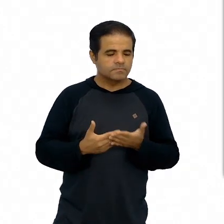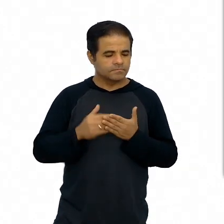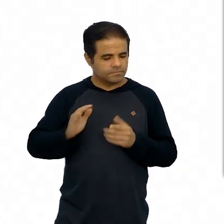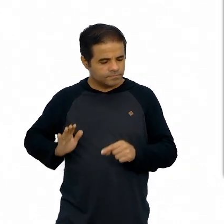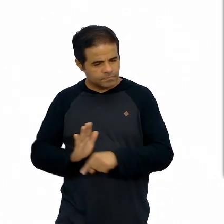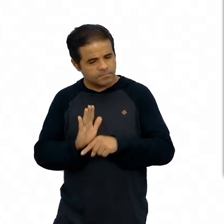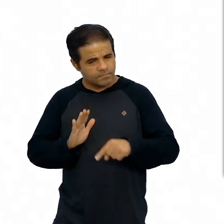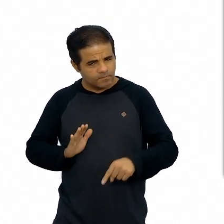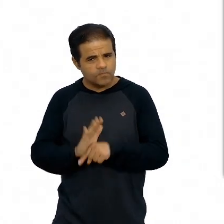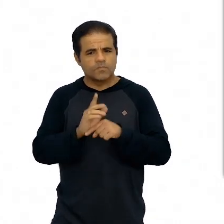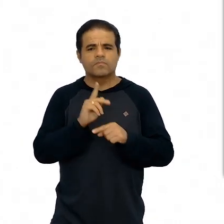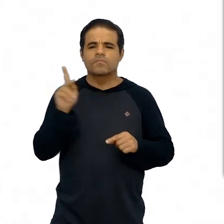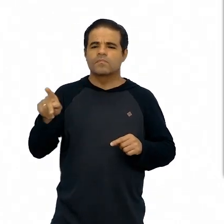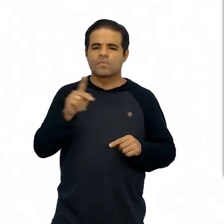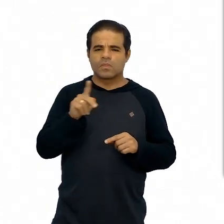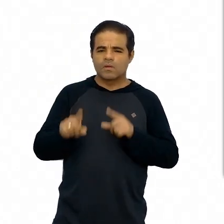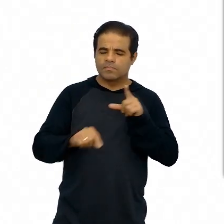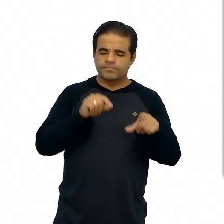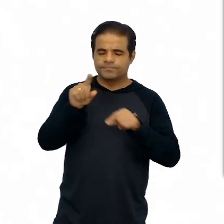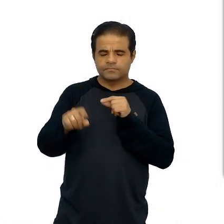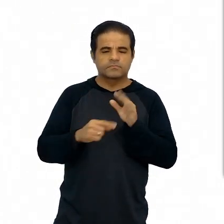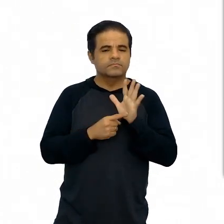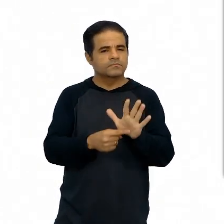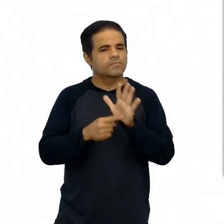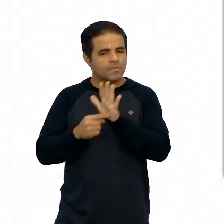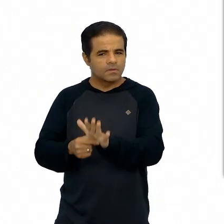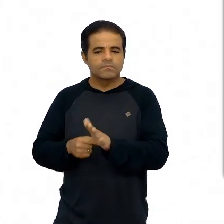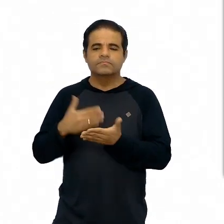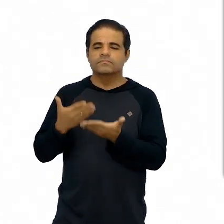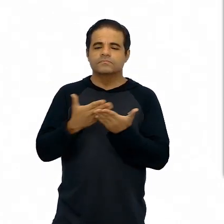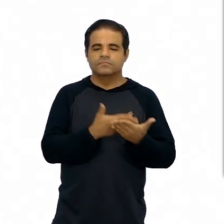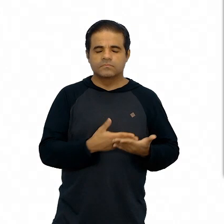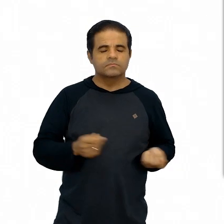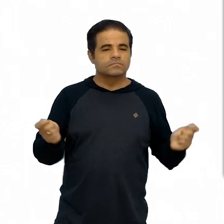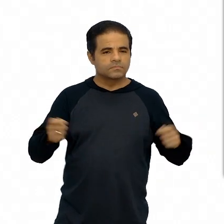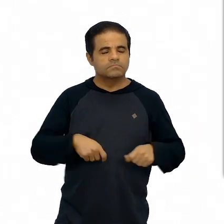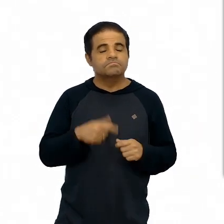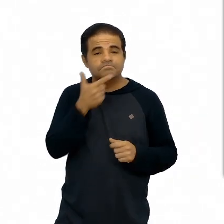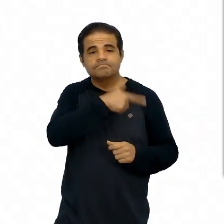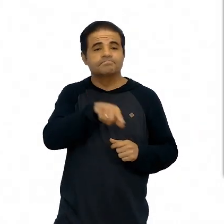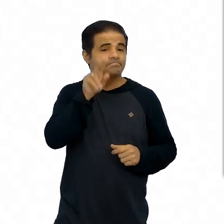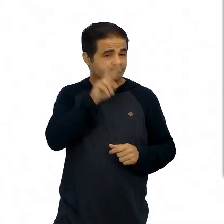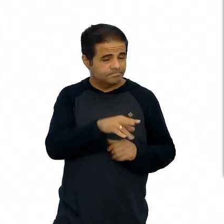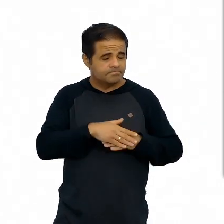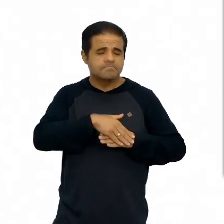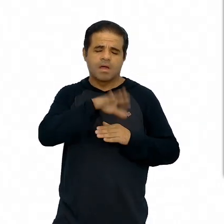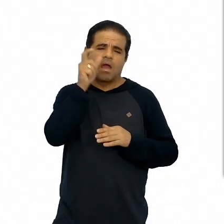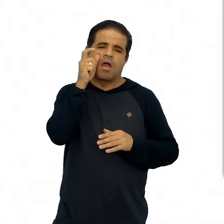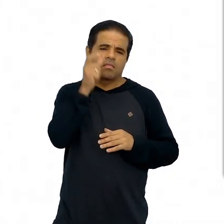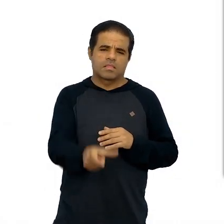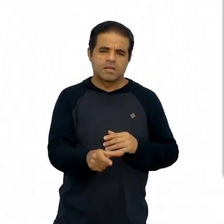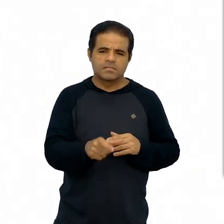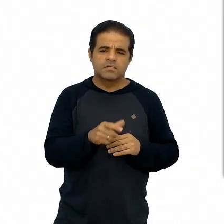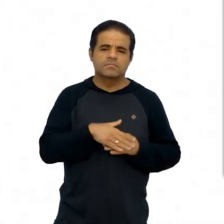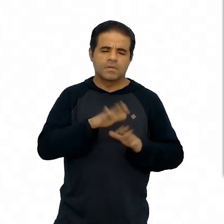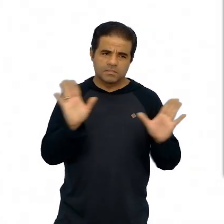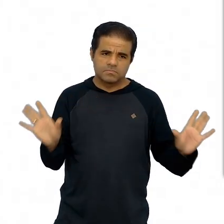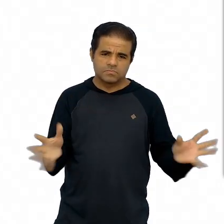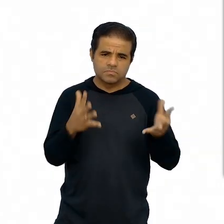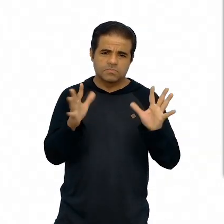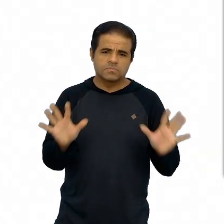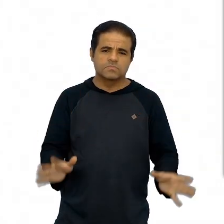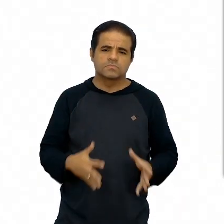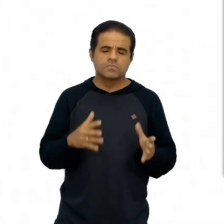ampara o professor na escolha de abordagens que os estudantes possam considerar mais interessantes e motivadoras,